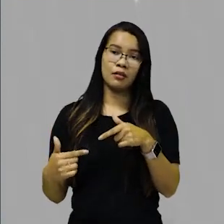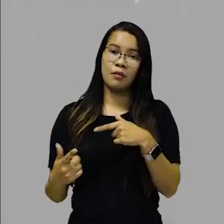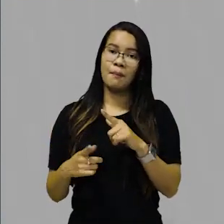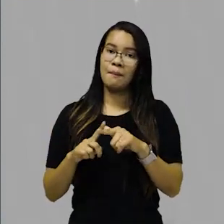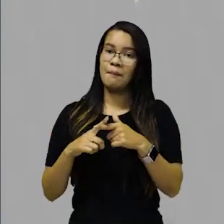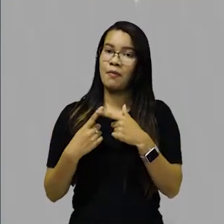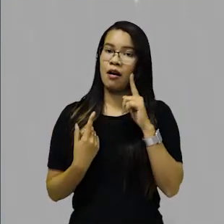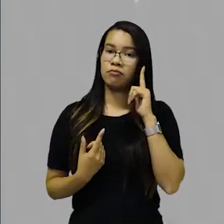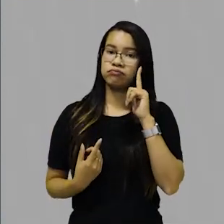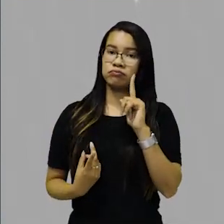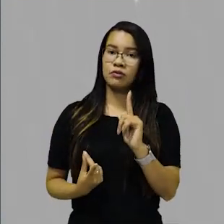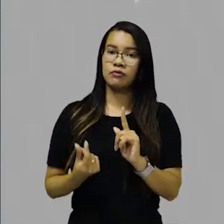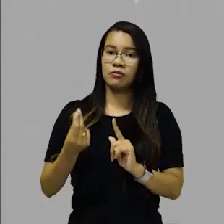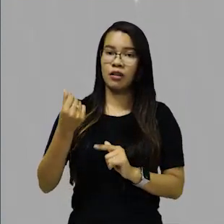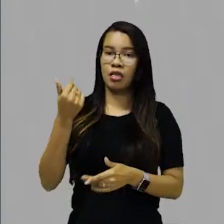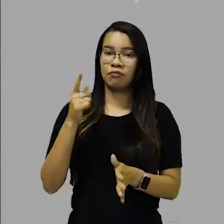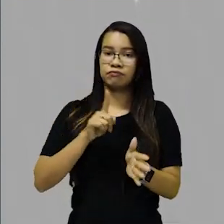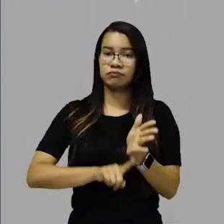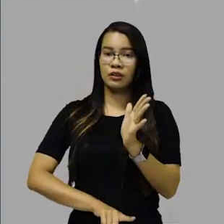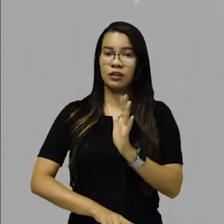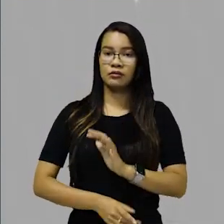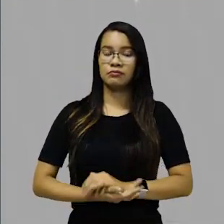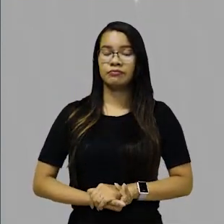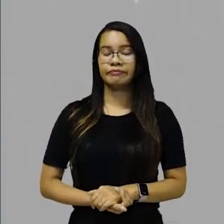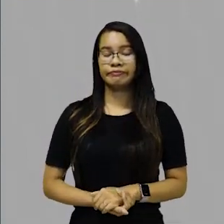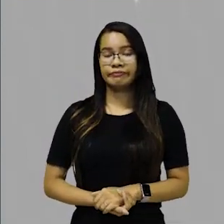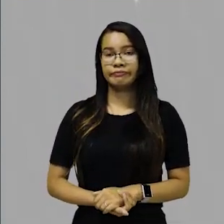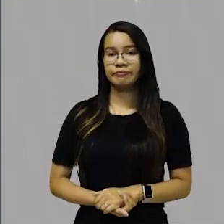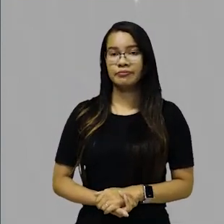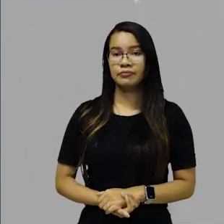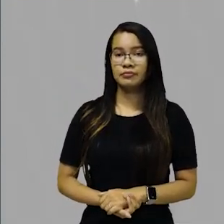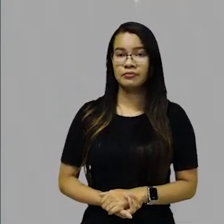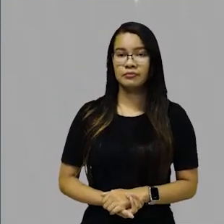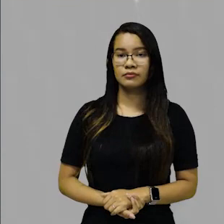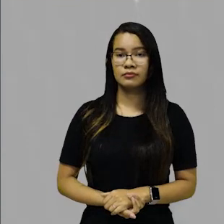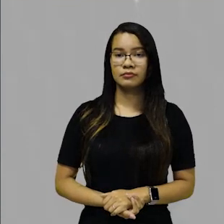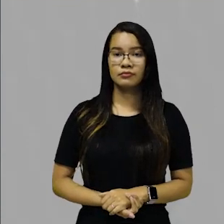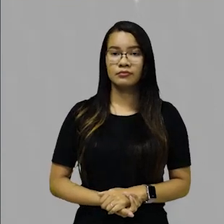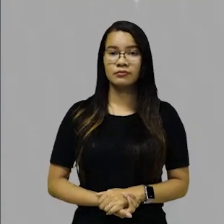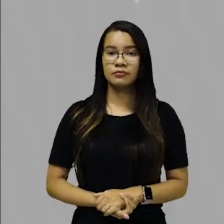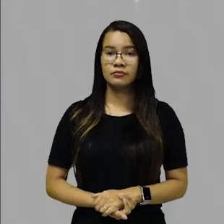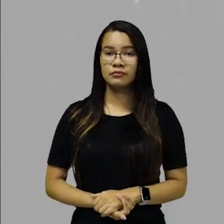ganham menos. Exercem a mesma função e ganham menos.